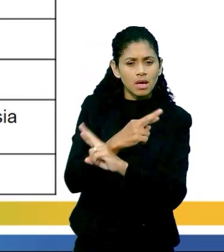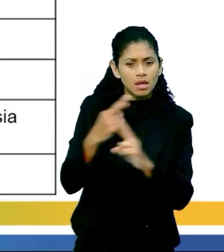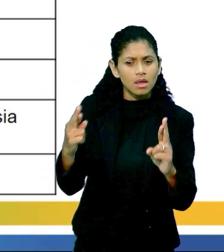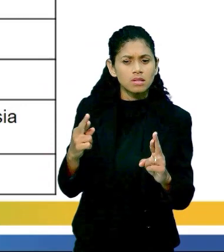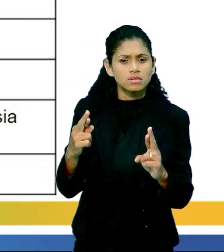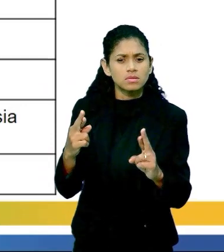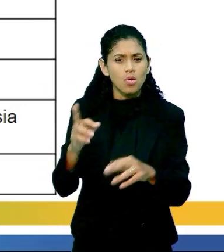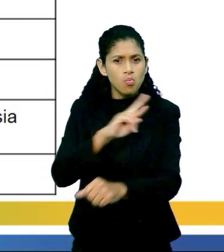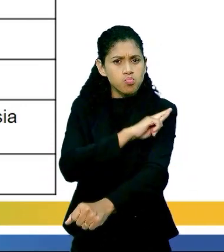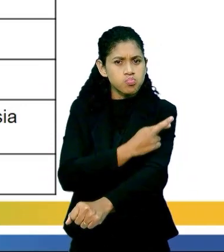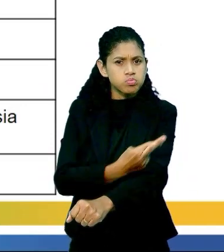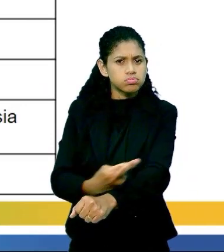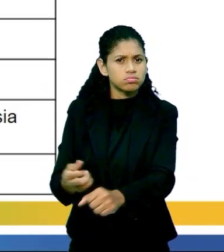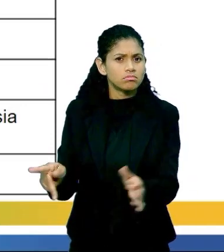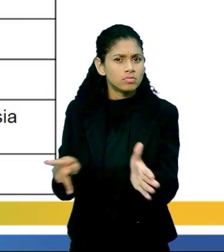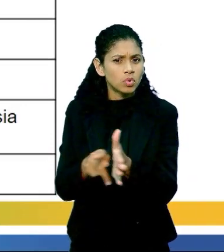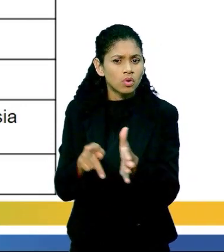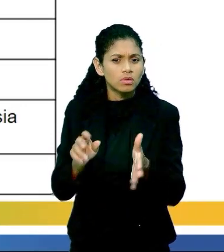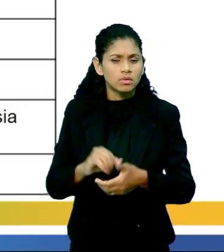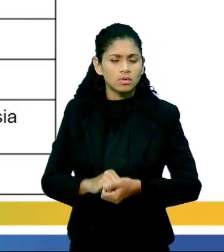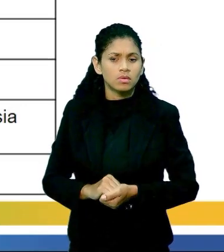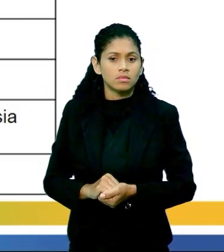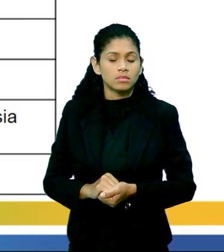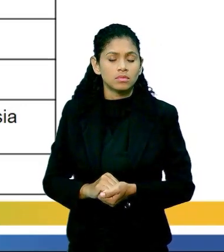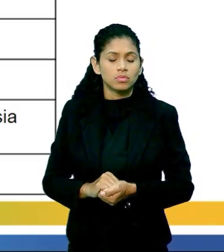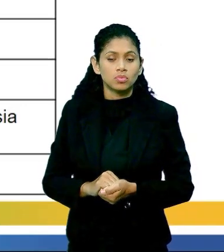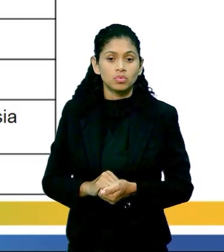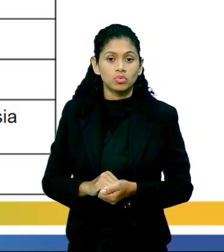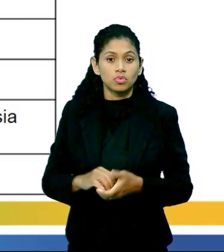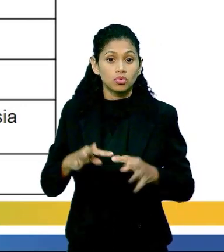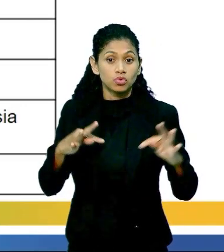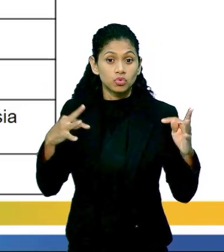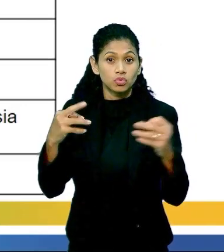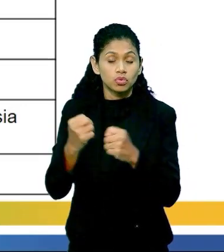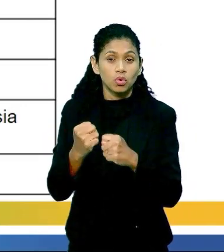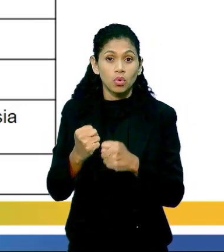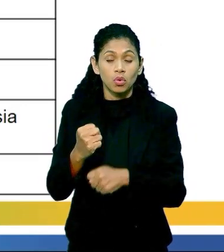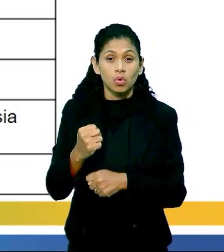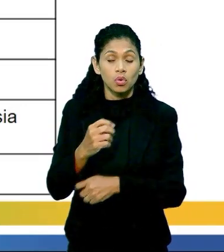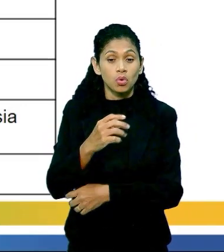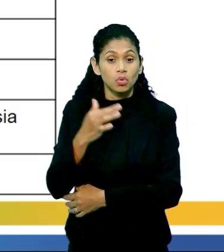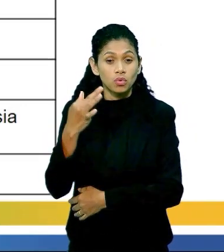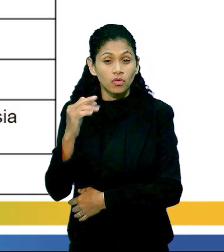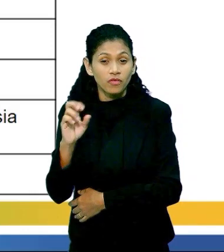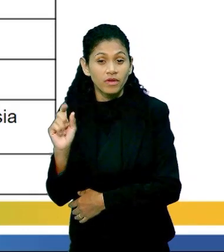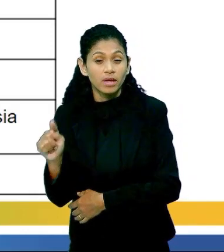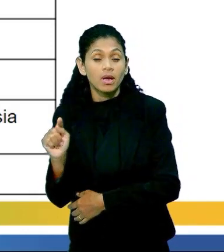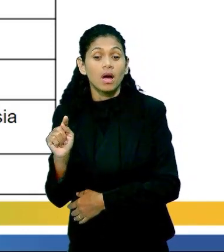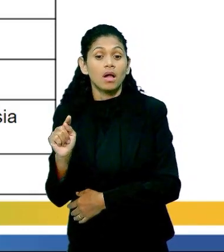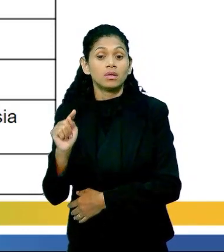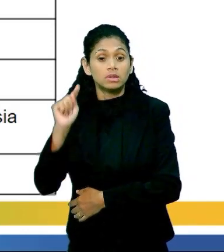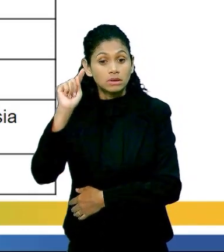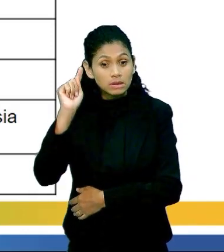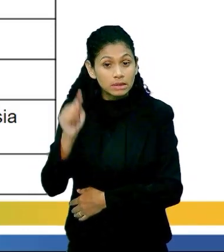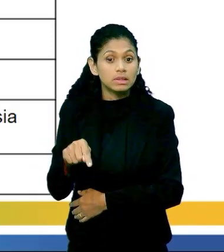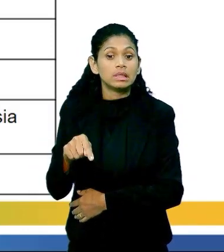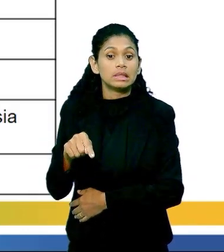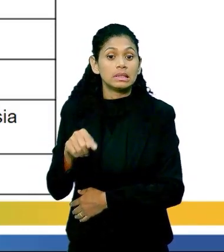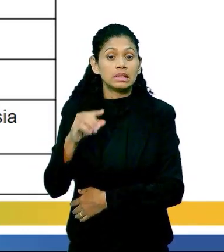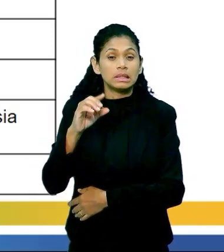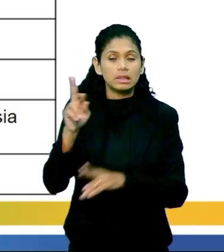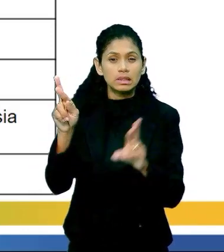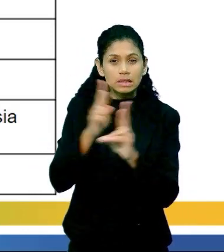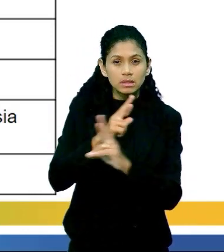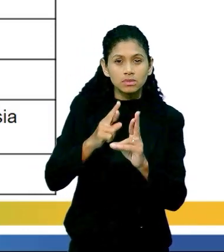aí de amarelo aí todos os feriados que têm relação com a religião. Então nós temos a Semana Santa em março e abril, temos o dia de